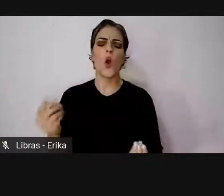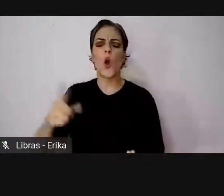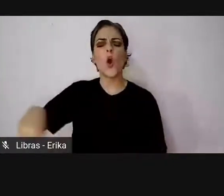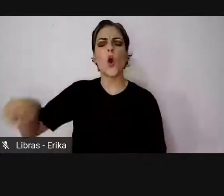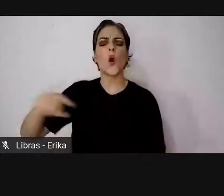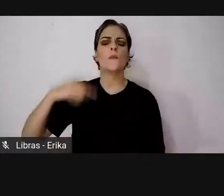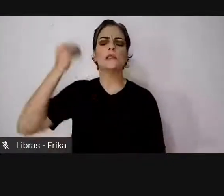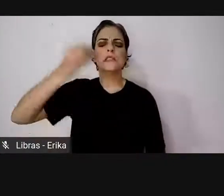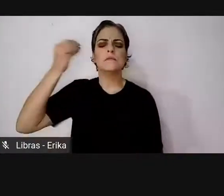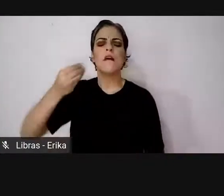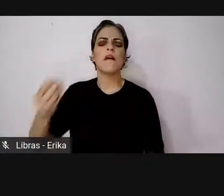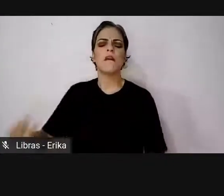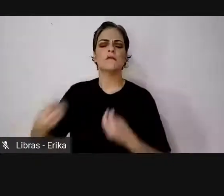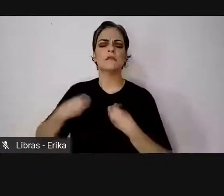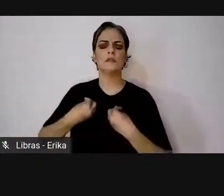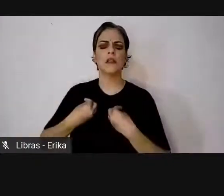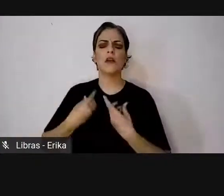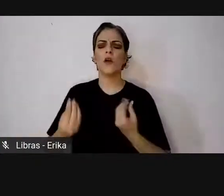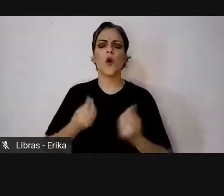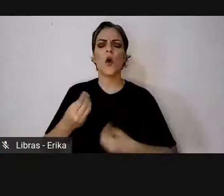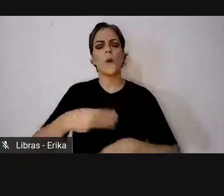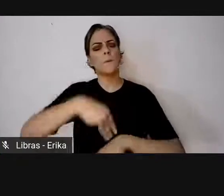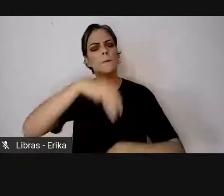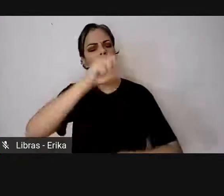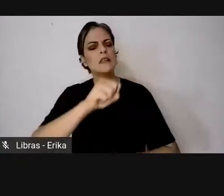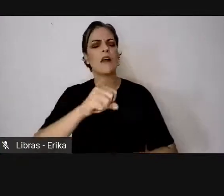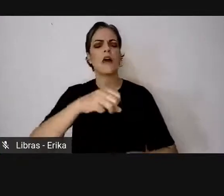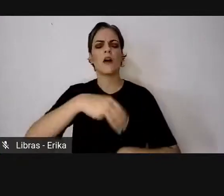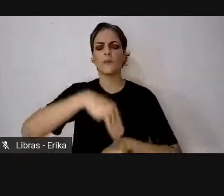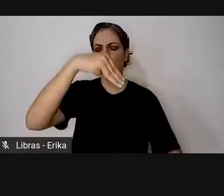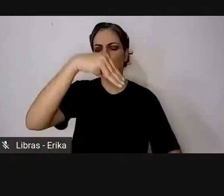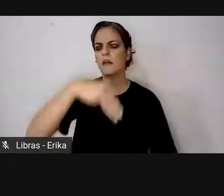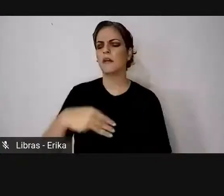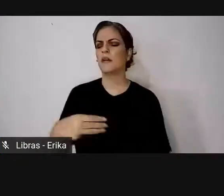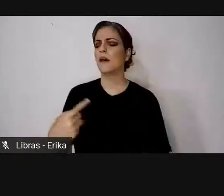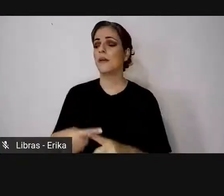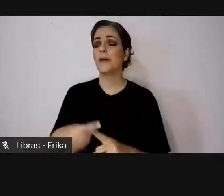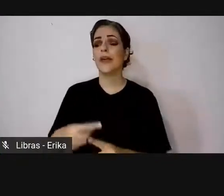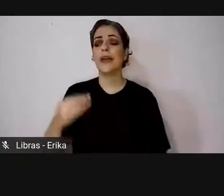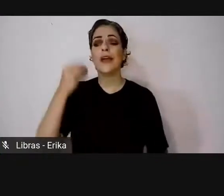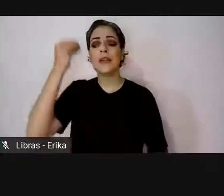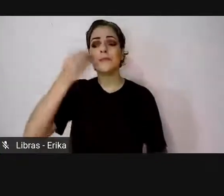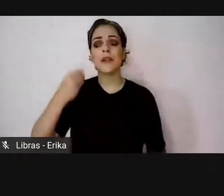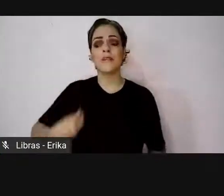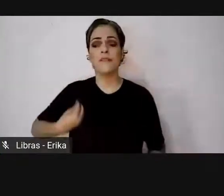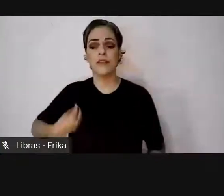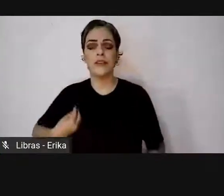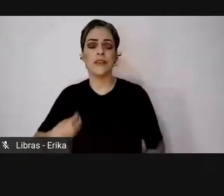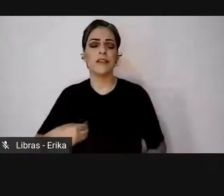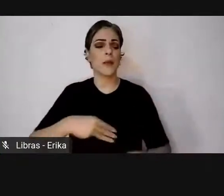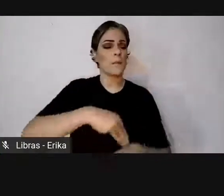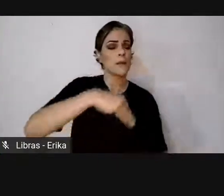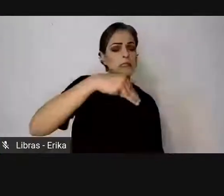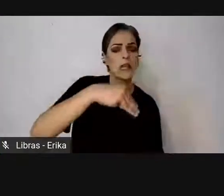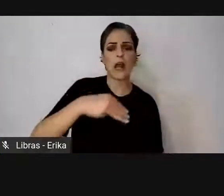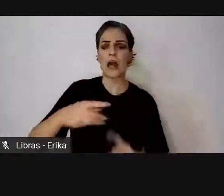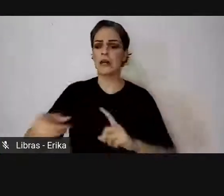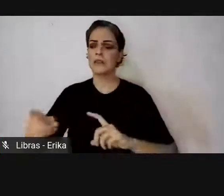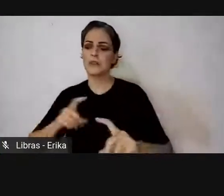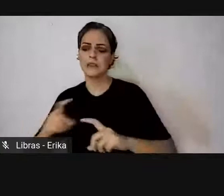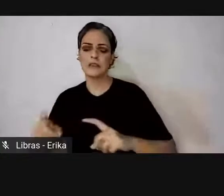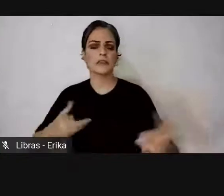mestrado, foi tudo misturado, a vivência profissional, o mestrado, poder digerir essa história que eu vivi da criação